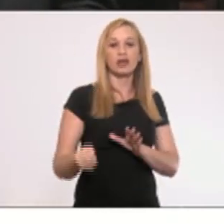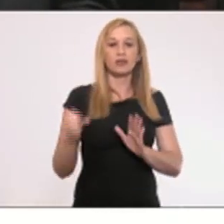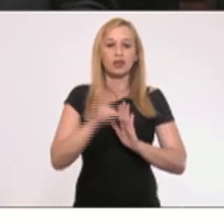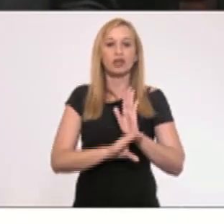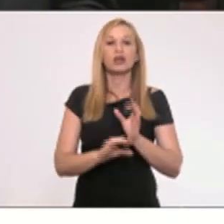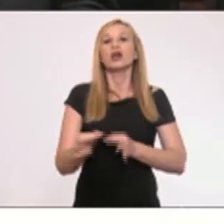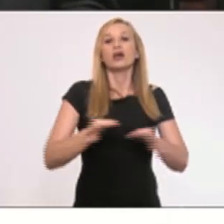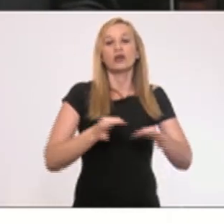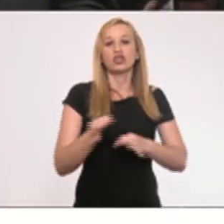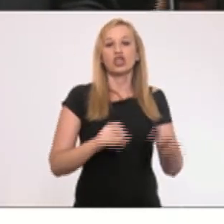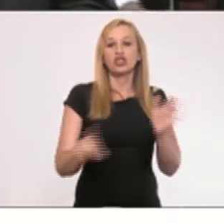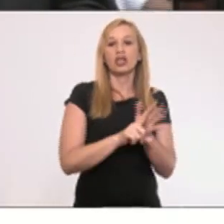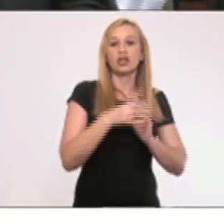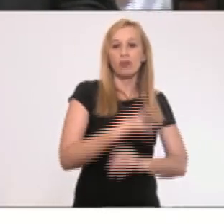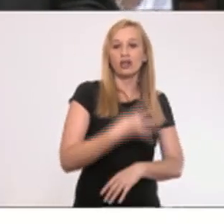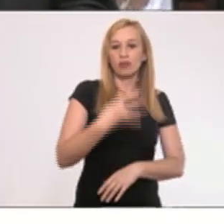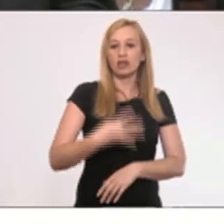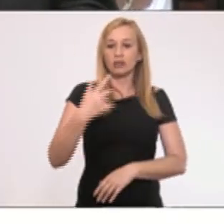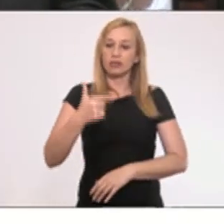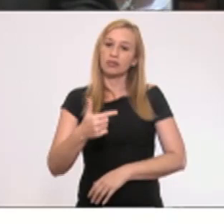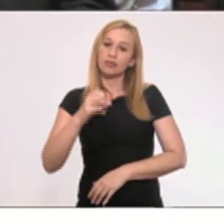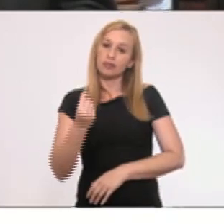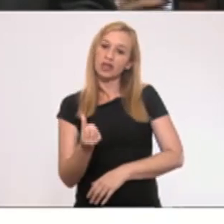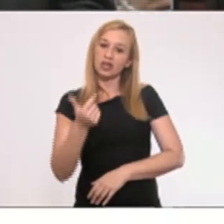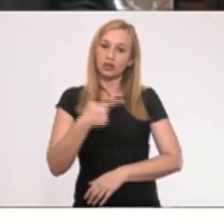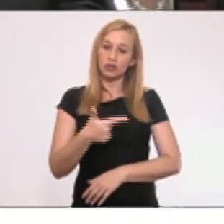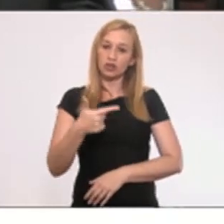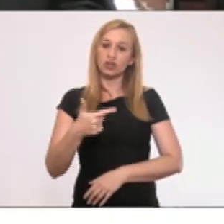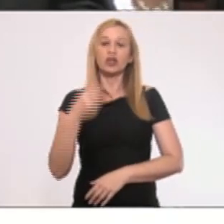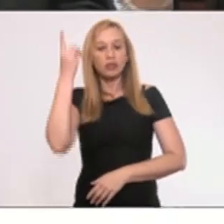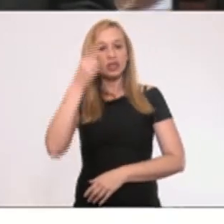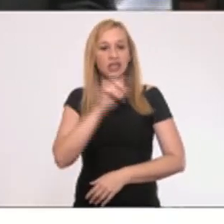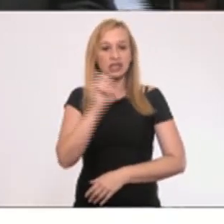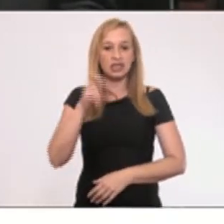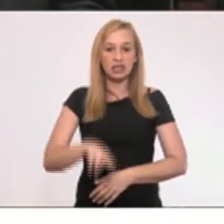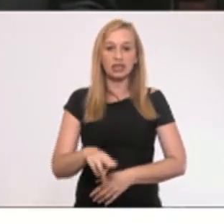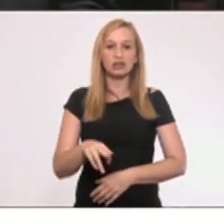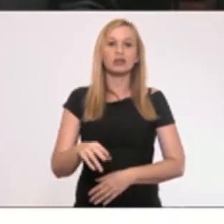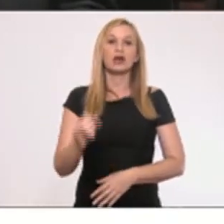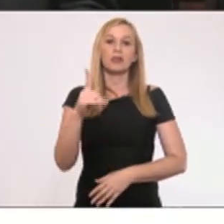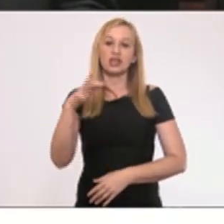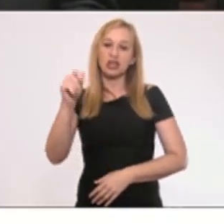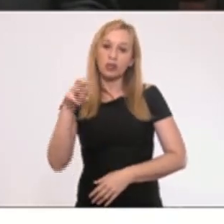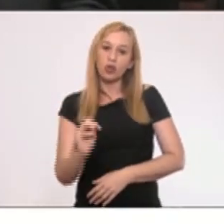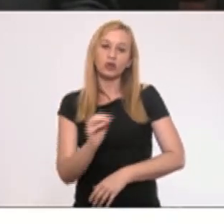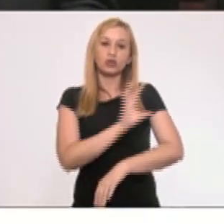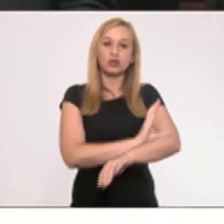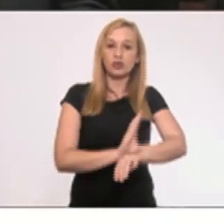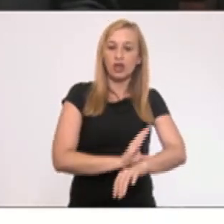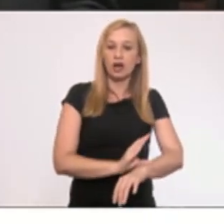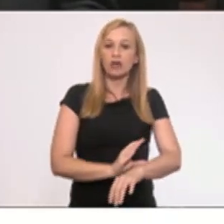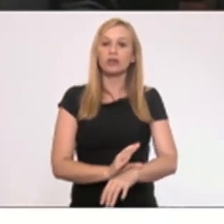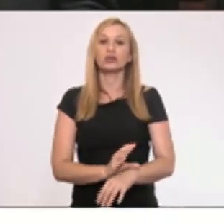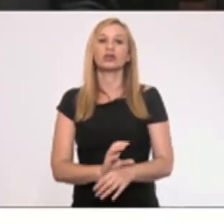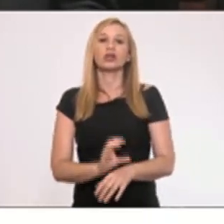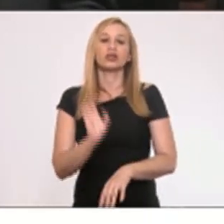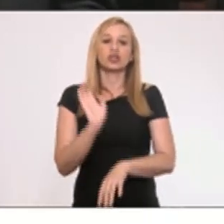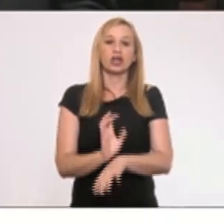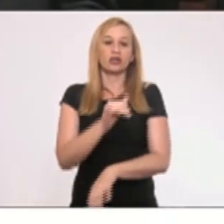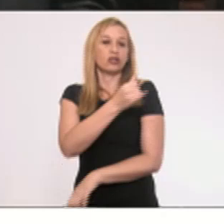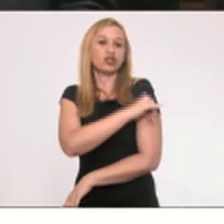de lei 4462 de 2018, de autoria da deputada Zeidan Lula, declara como patrimônio cultural e material do Estado do Rio de Janeiro o